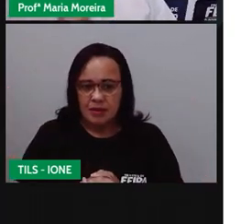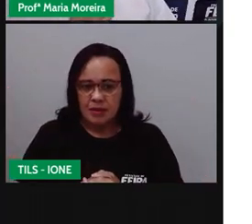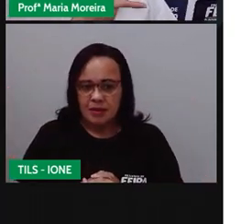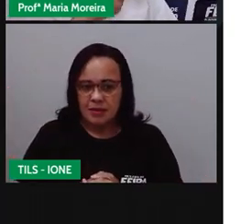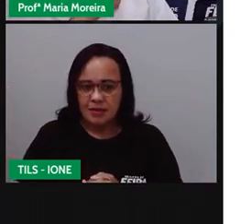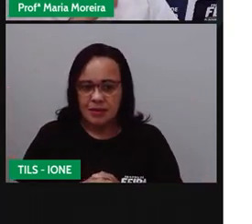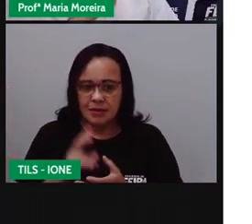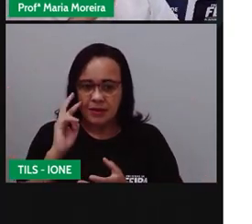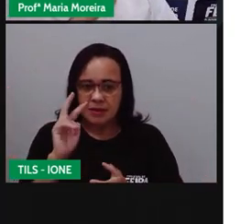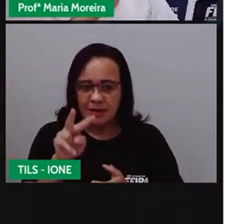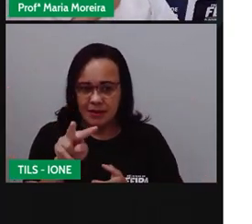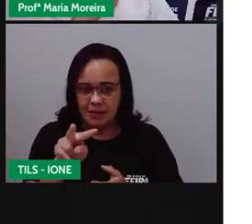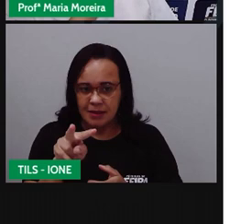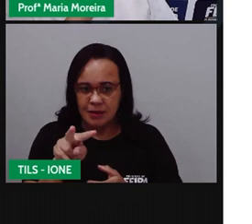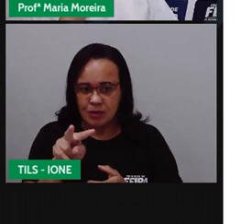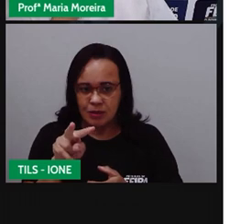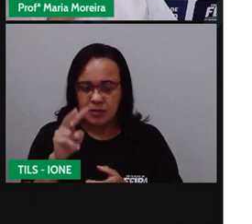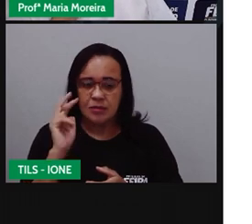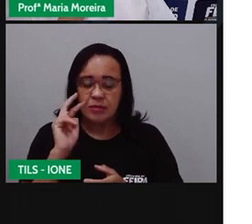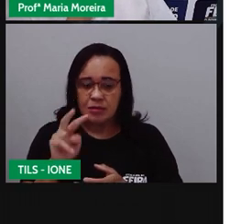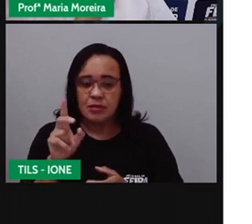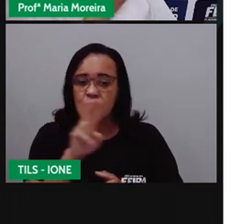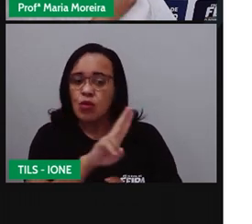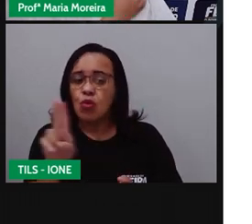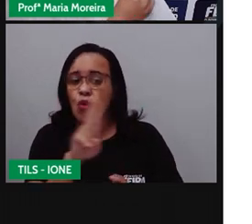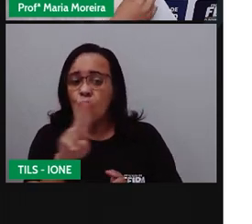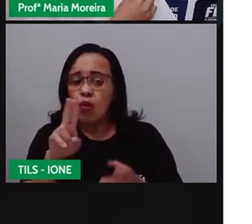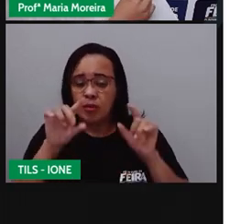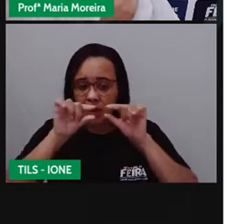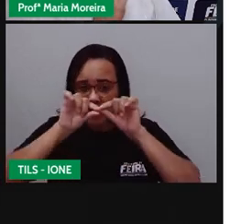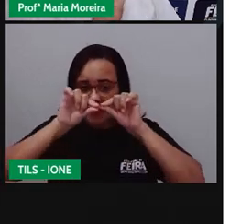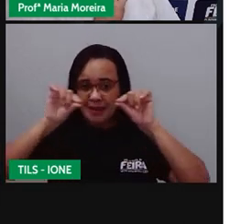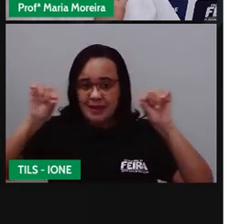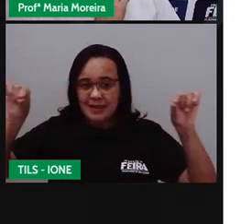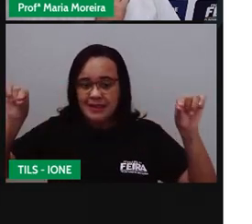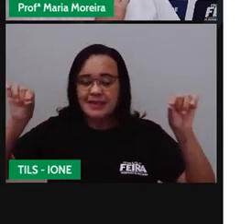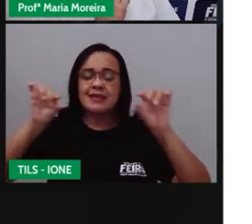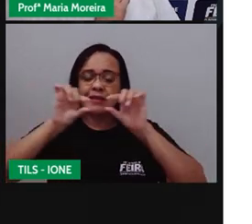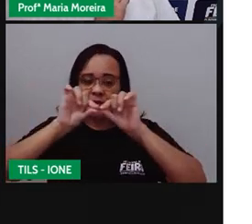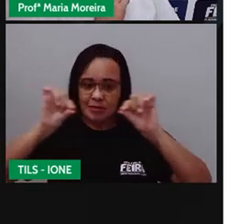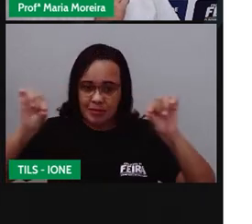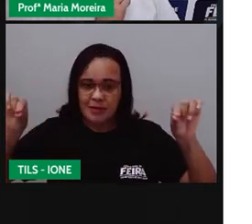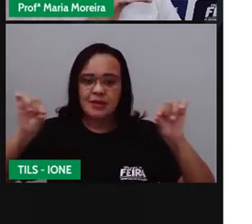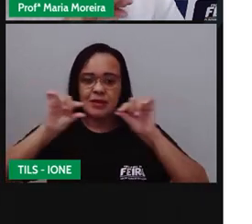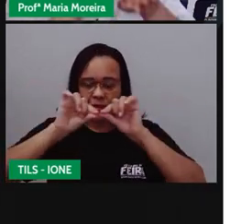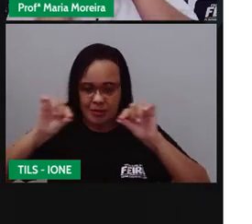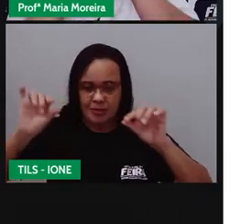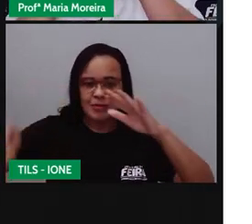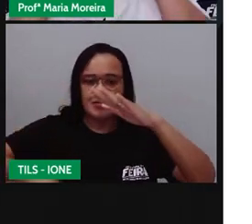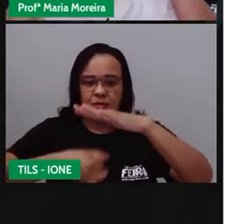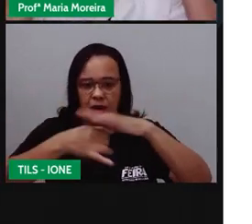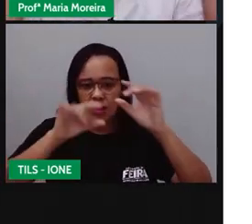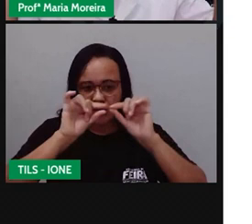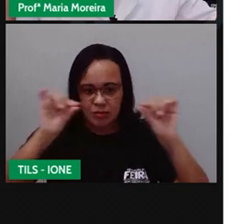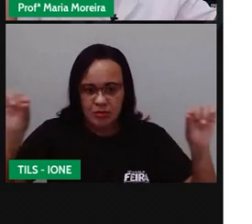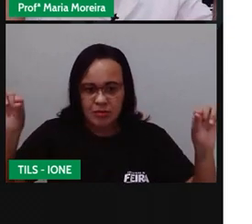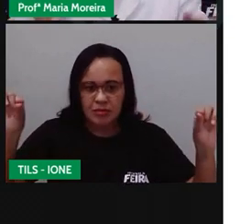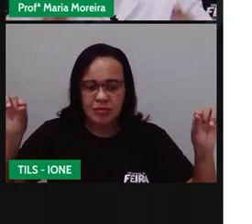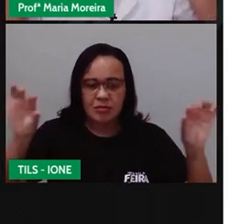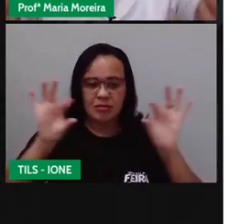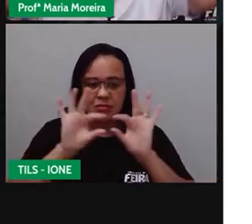atrás da prof. Viram? Tem o quê? Uma linha, né? Meio que uma linha embaixo dele. Então, linha,